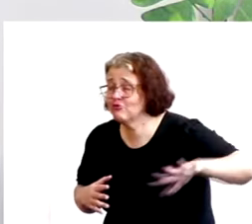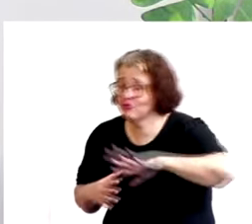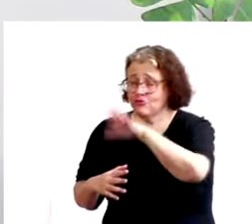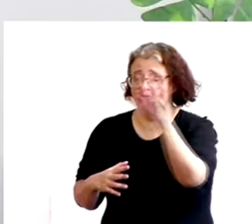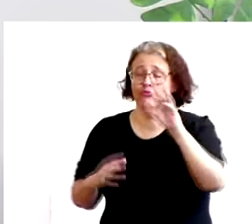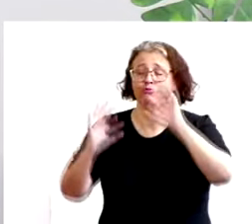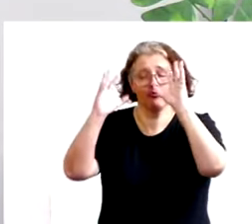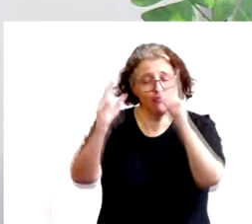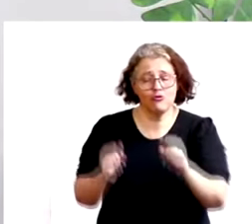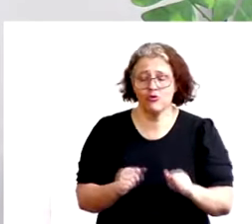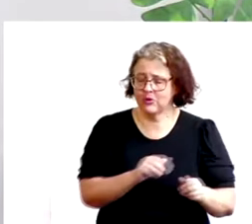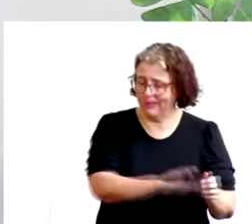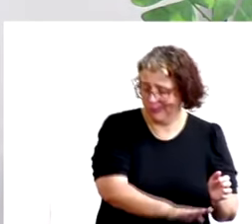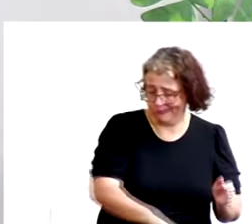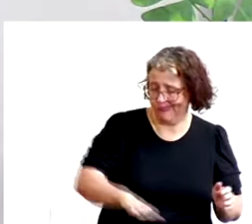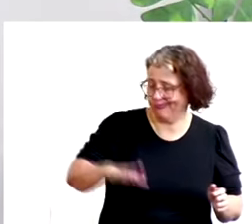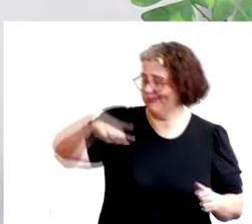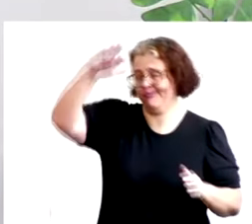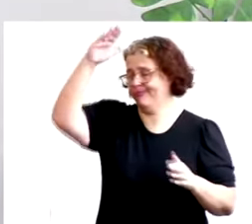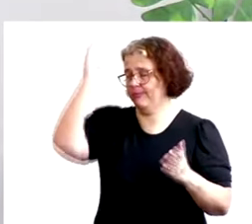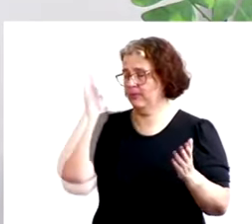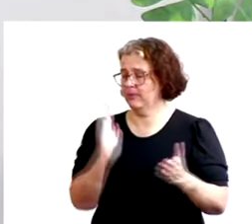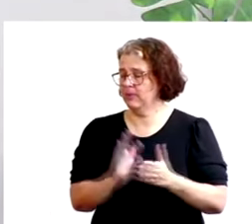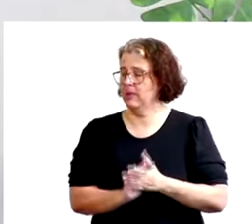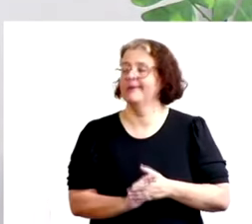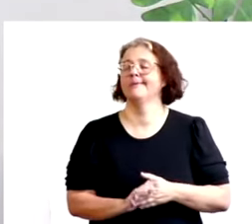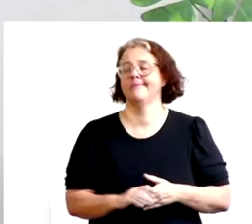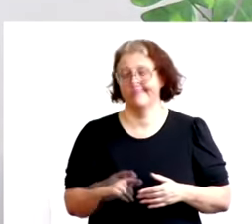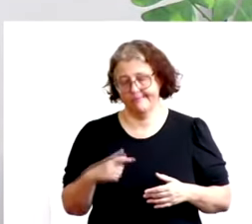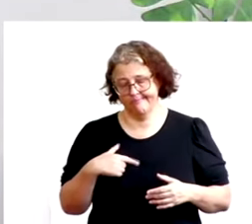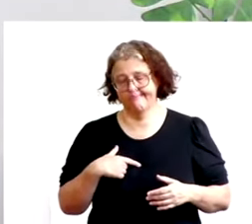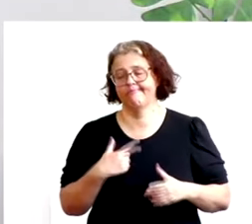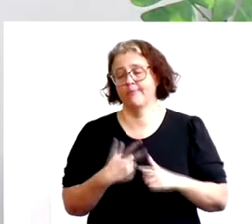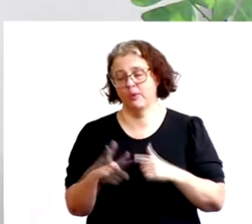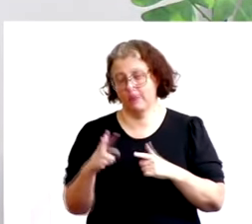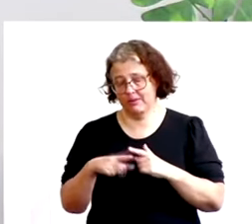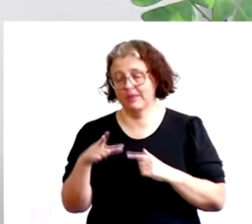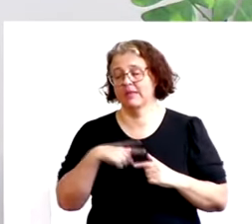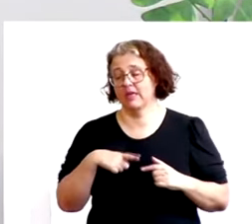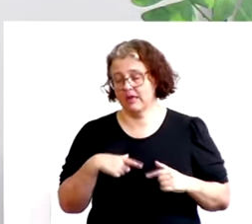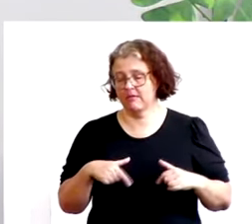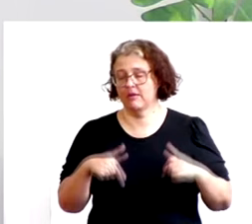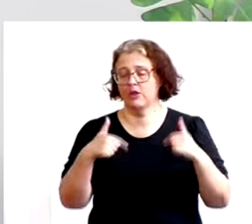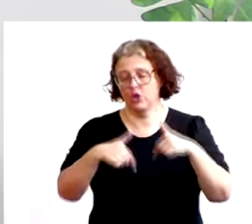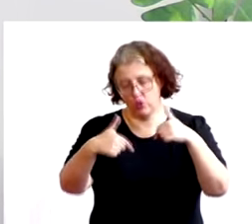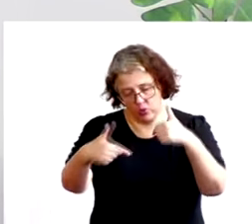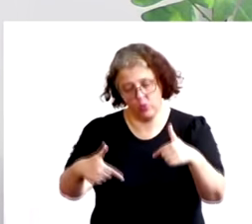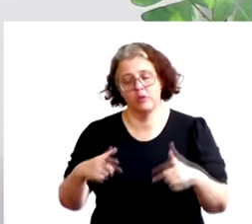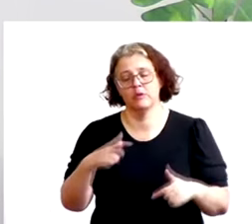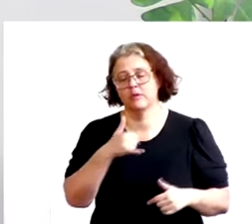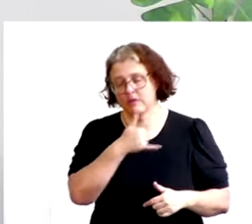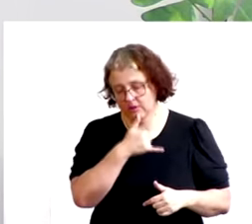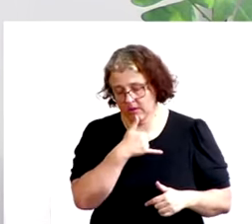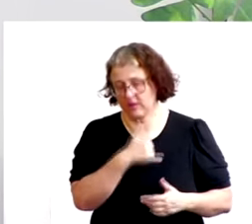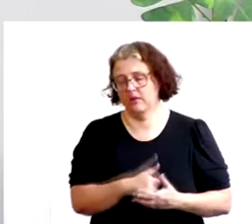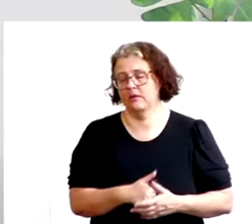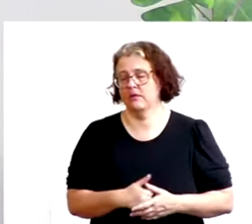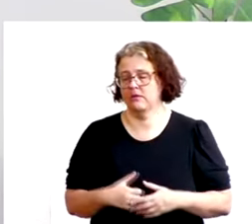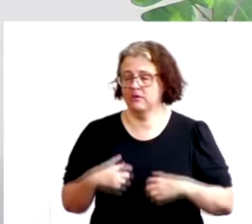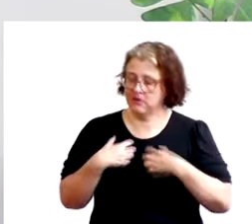até o maior lida com lutas e tristezas e